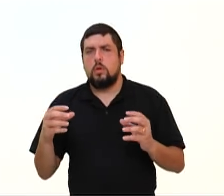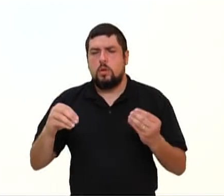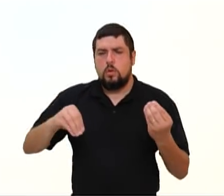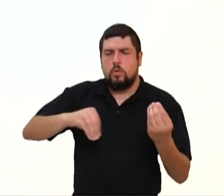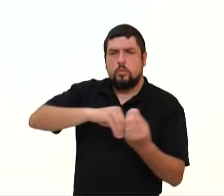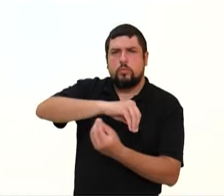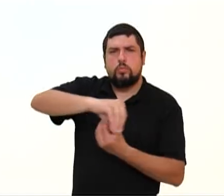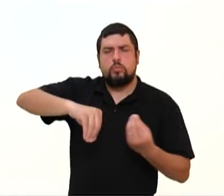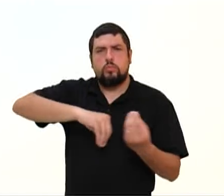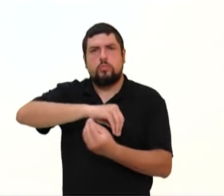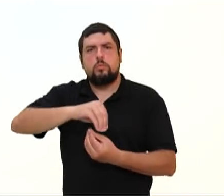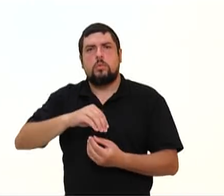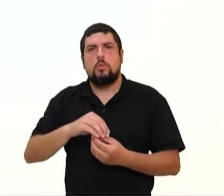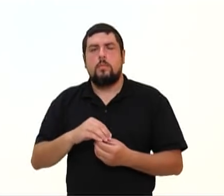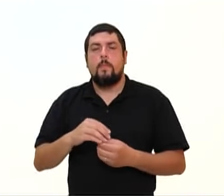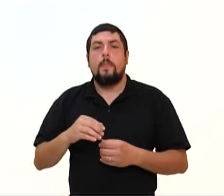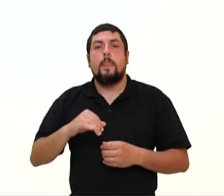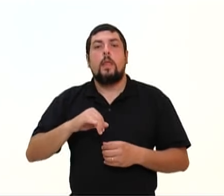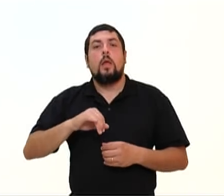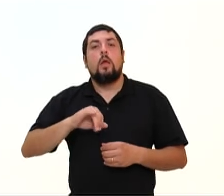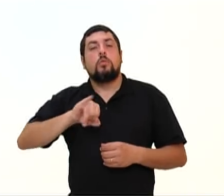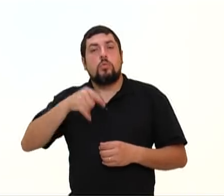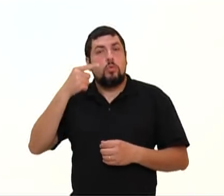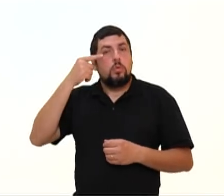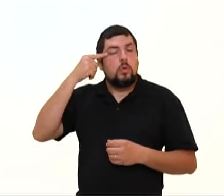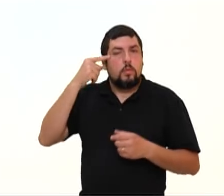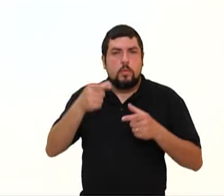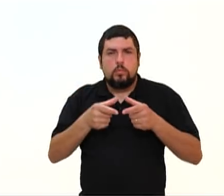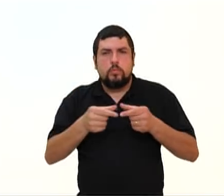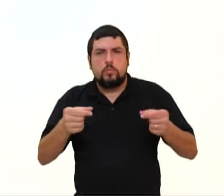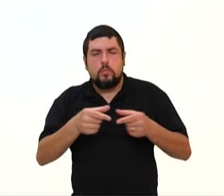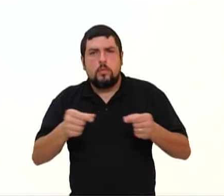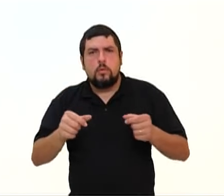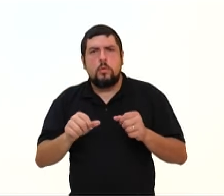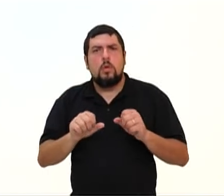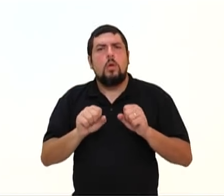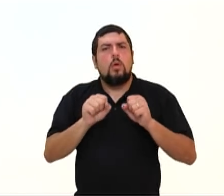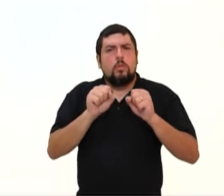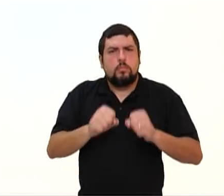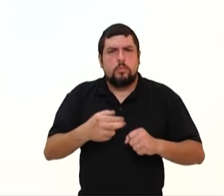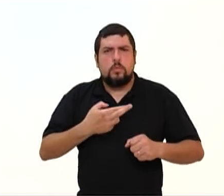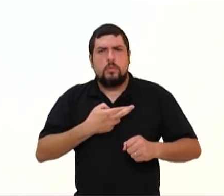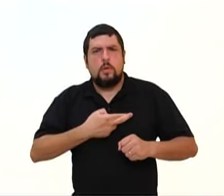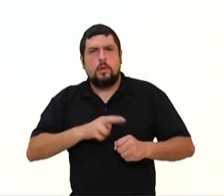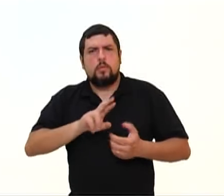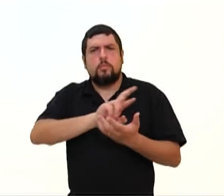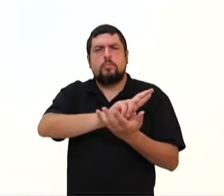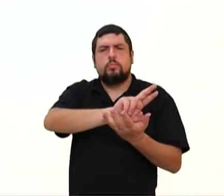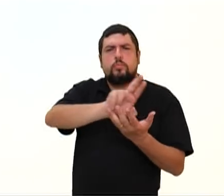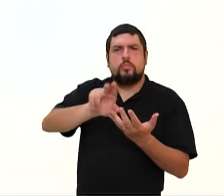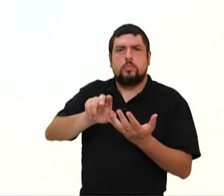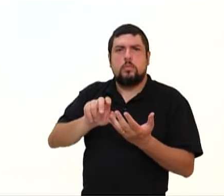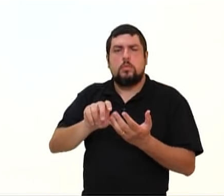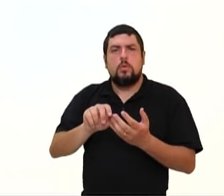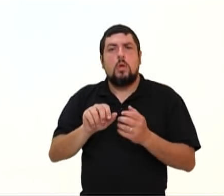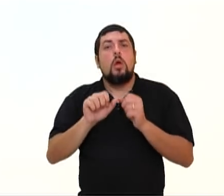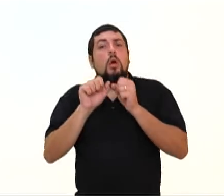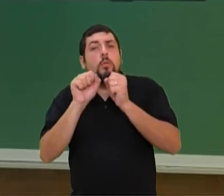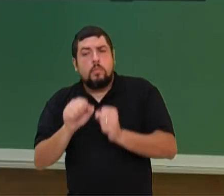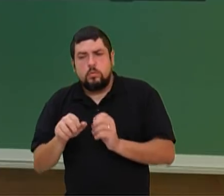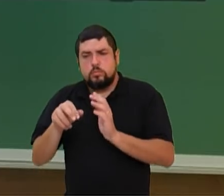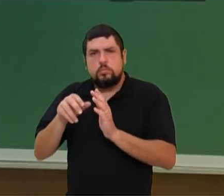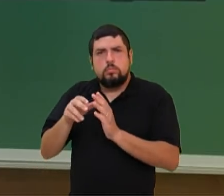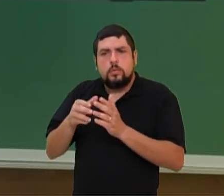uso alternado de várias religiões. Uma criança pode ser abençoada pelos deuses no ritual shintoísta e ser enterrada num